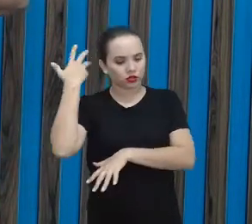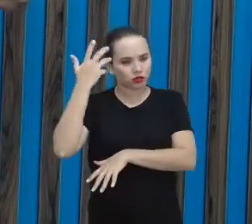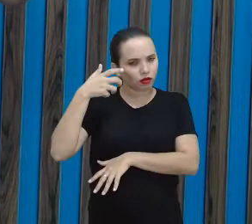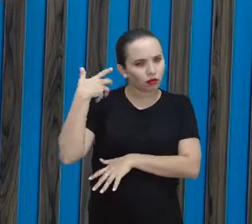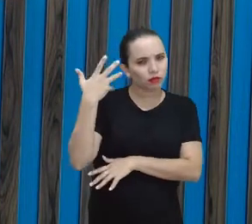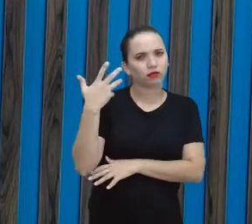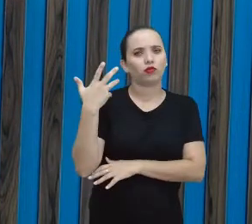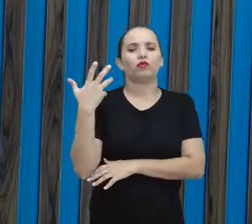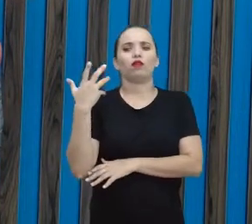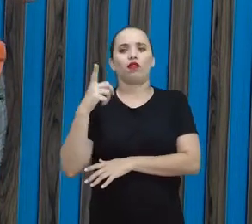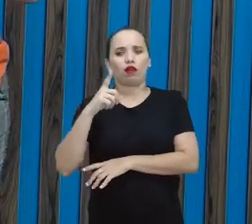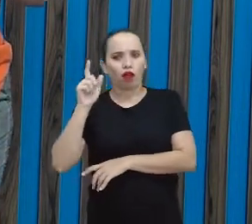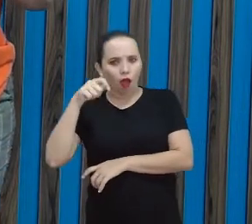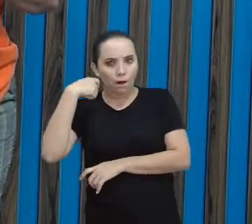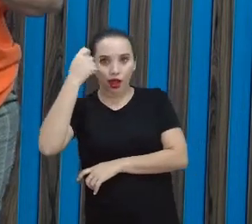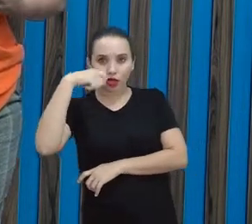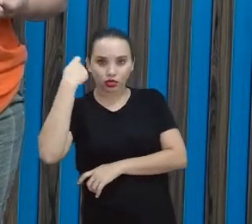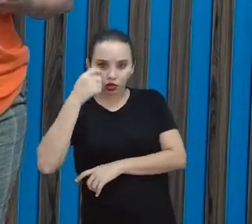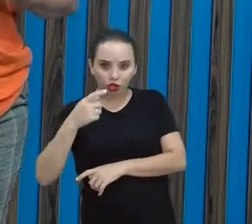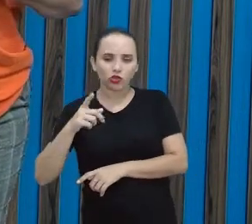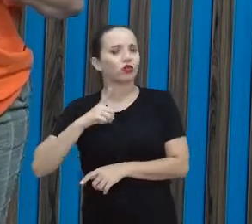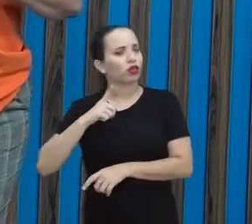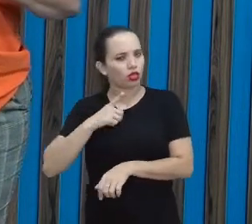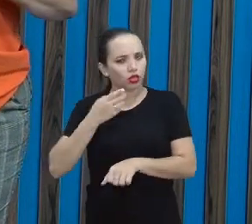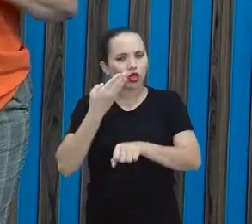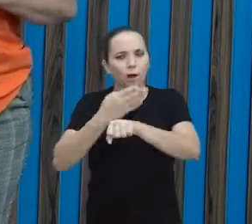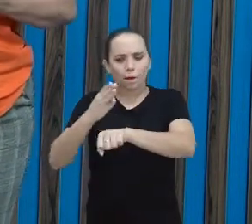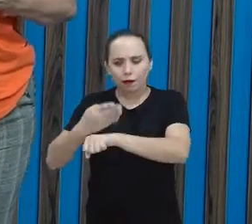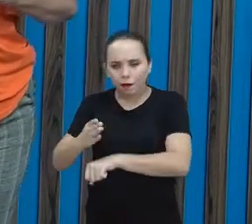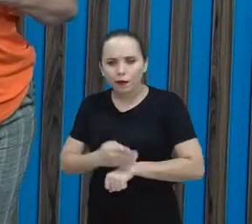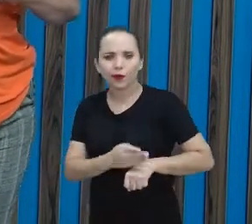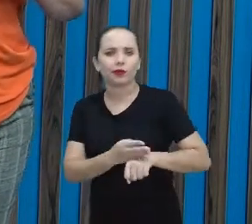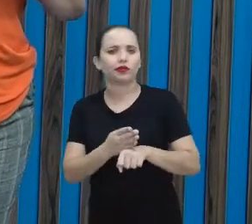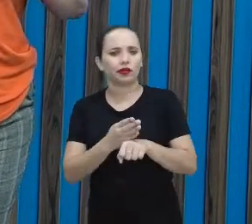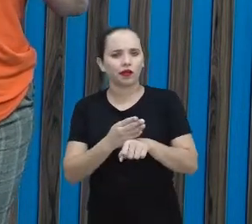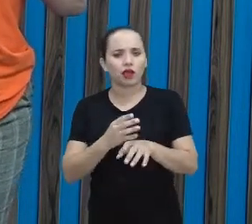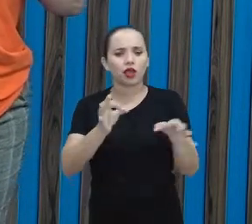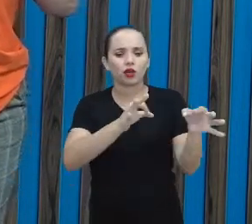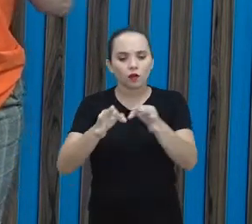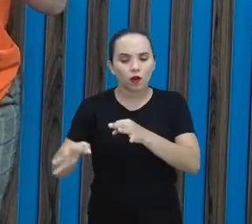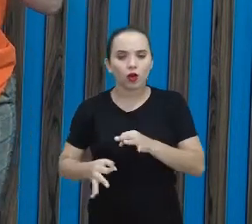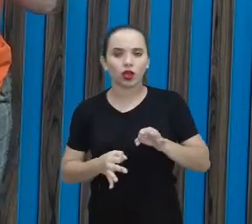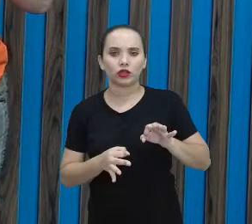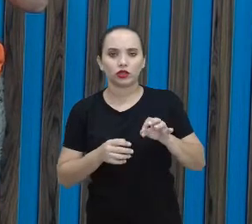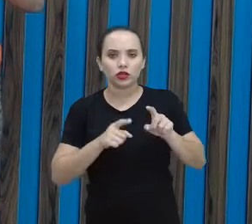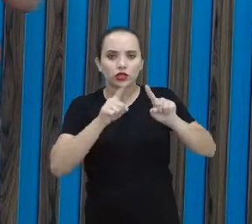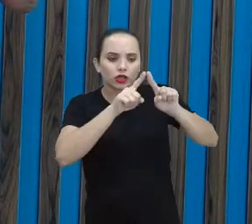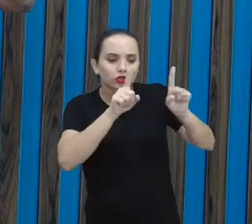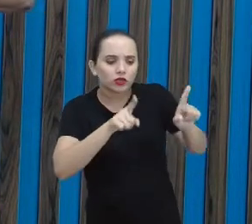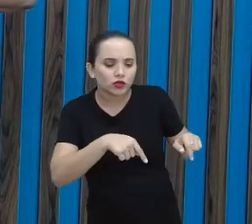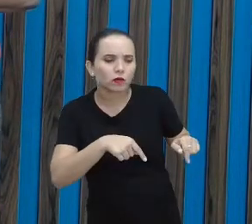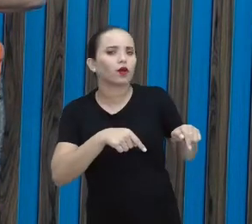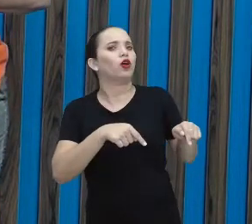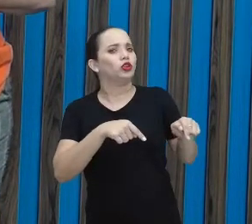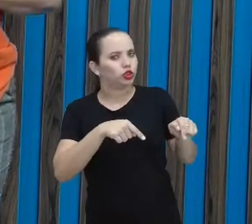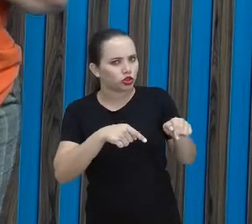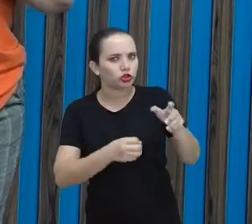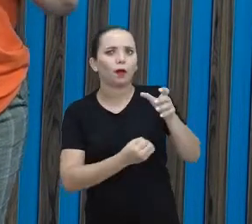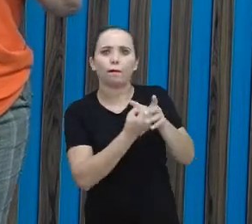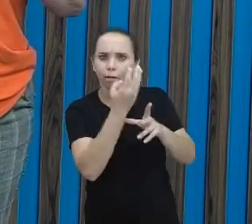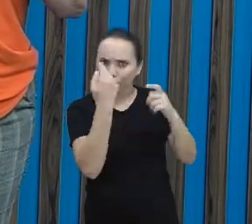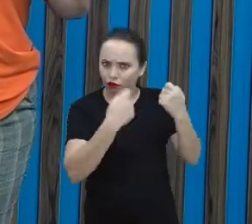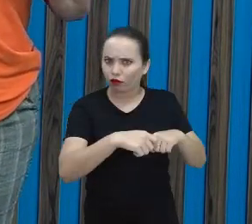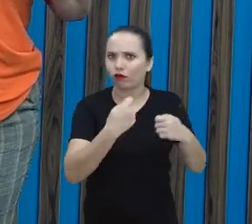né? Os artistas, eles ensaiam, eles planejam, né? Eles fazem projetos